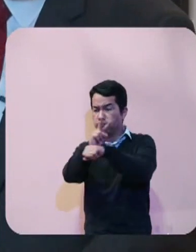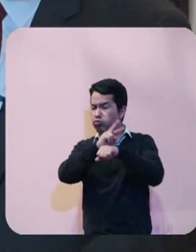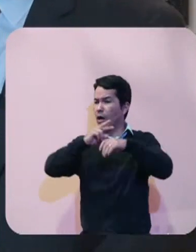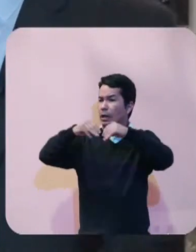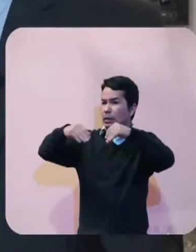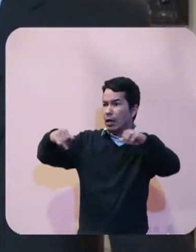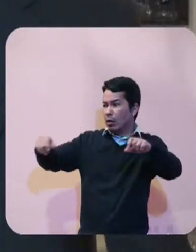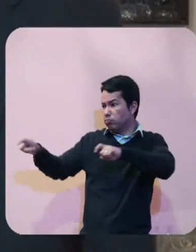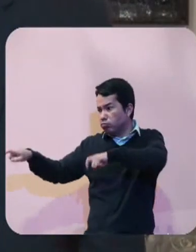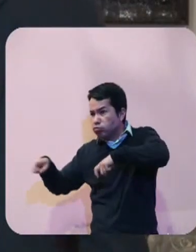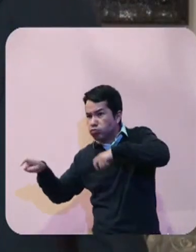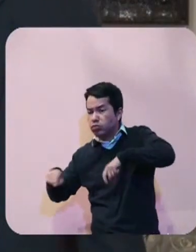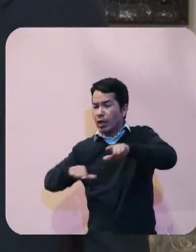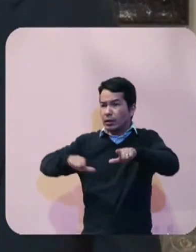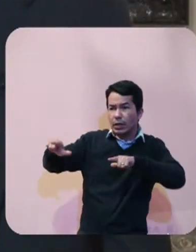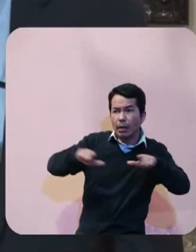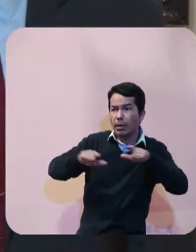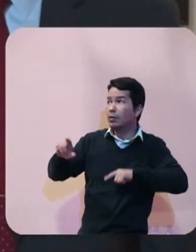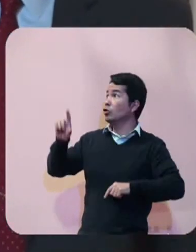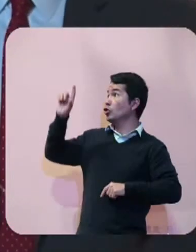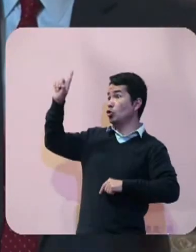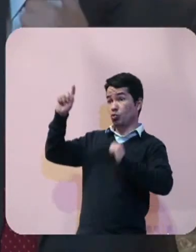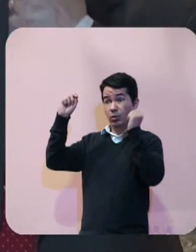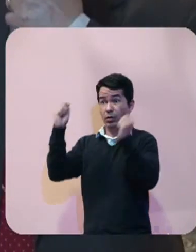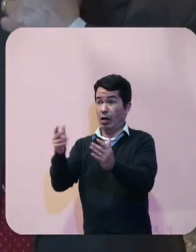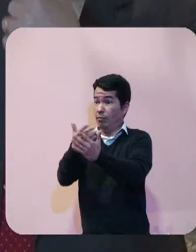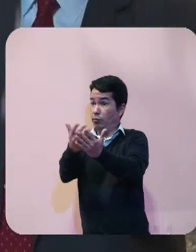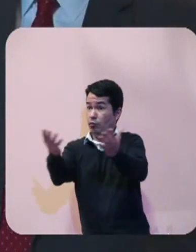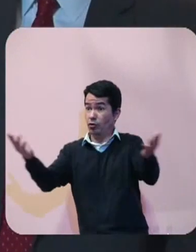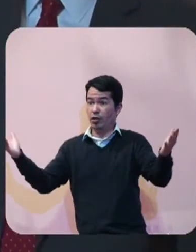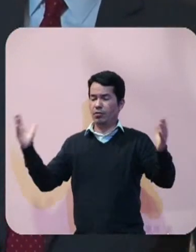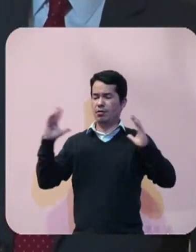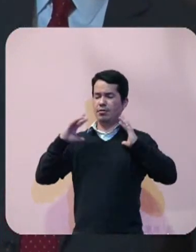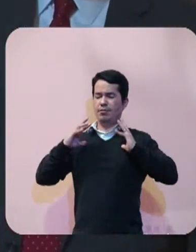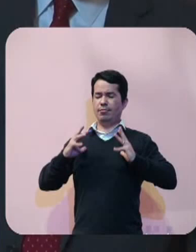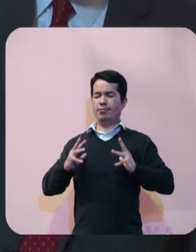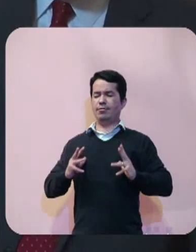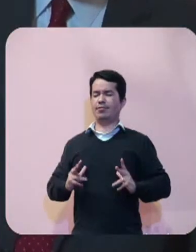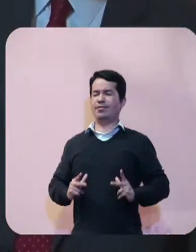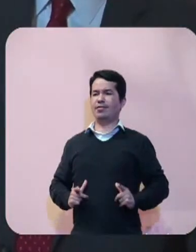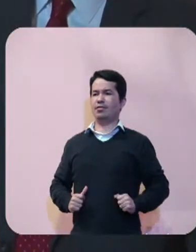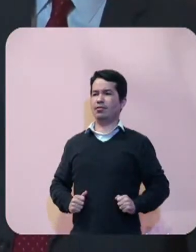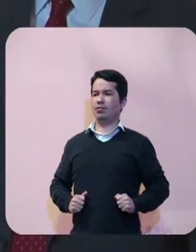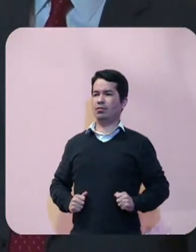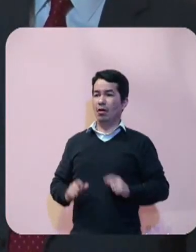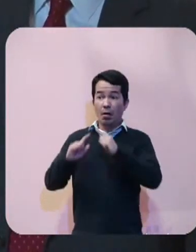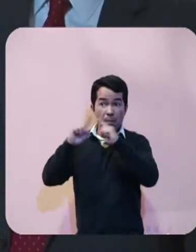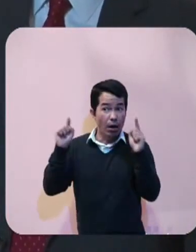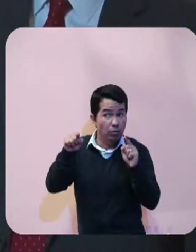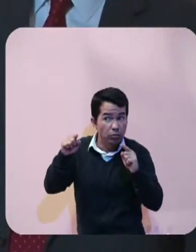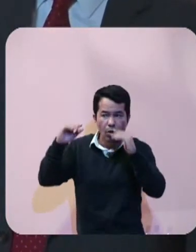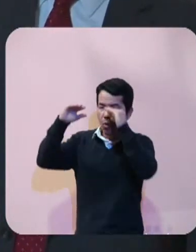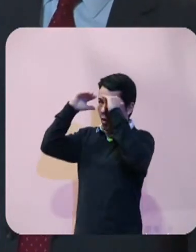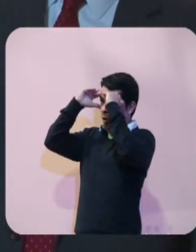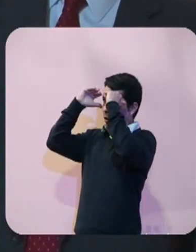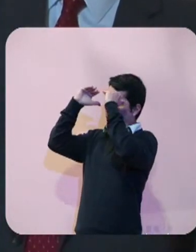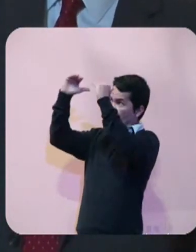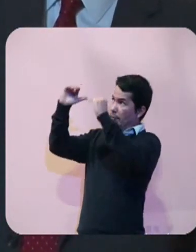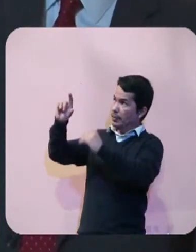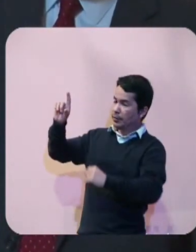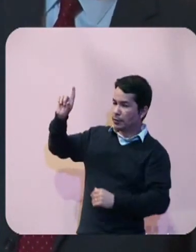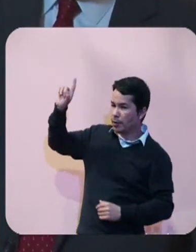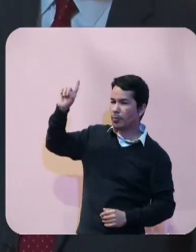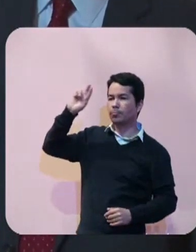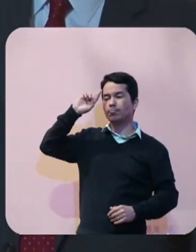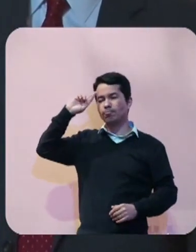o seu povo santo, conforme prometeu sob juramento, se obedecerem aos mandamentos do Senhor, o seu Deus, e